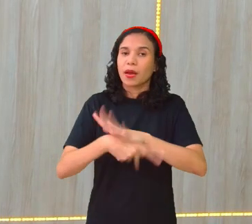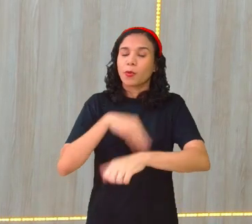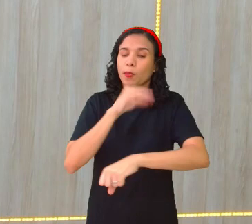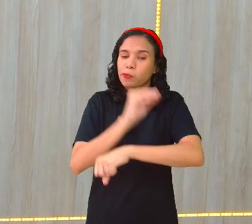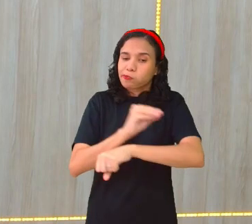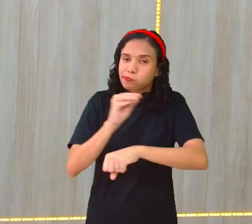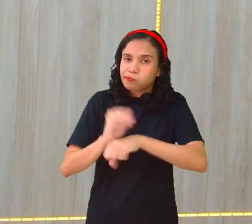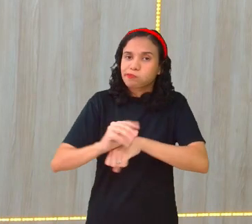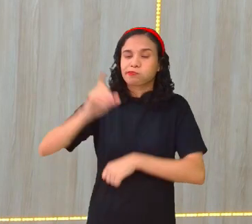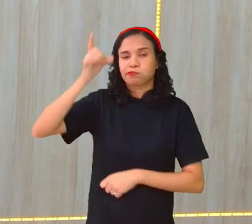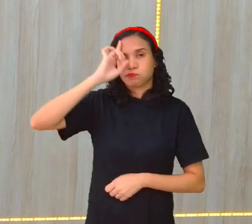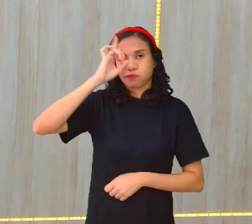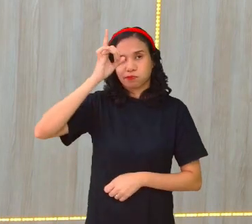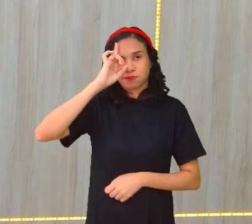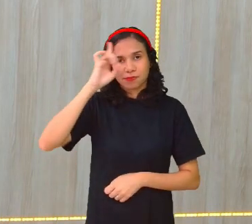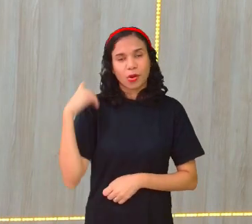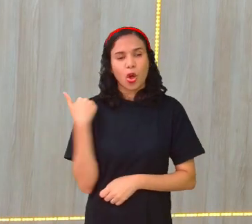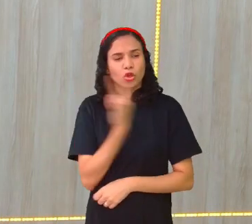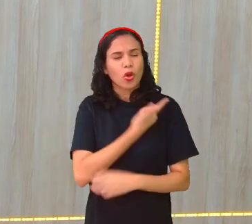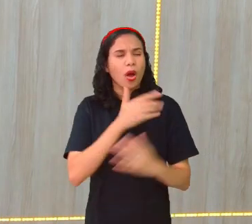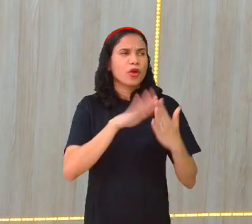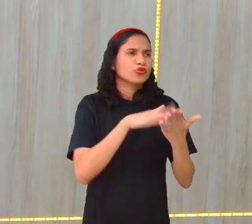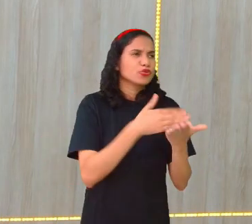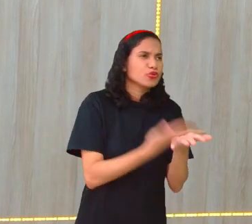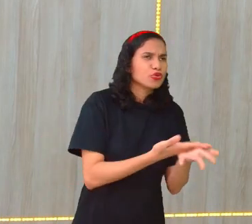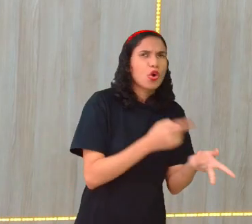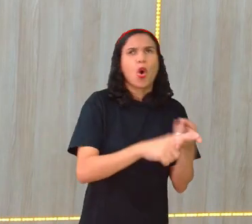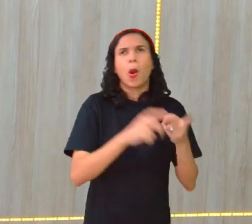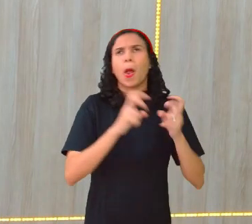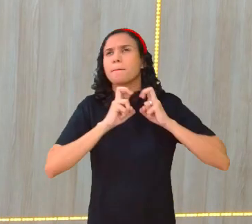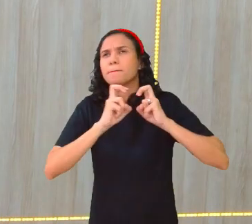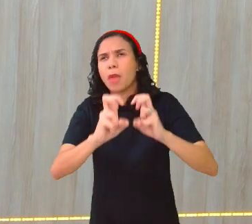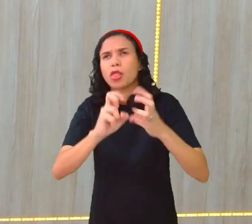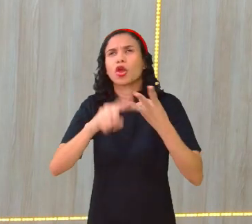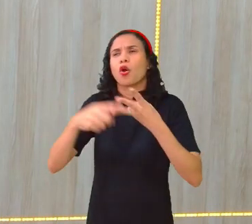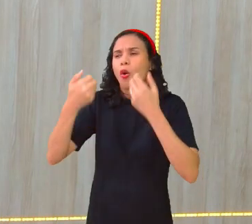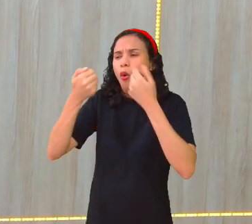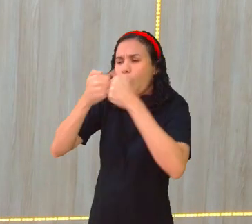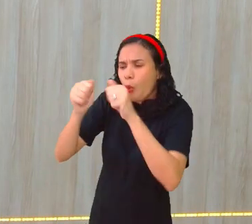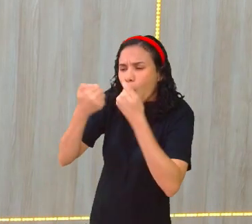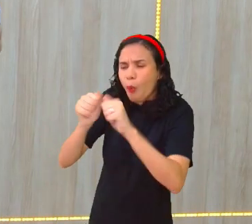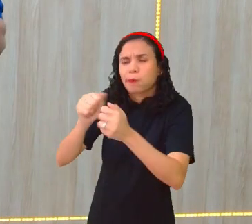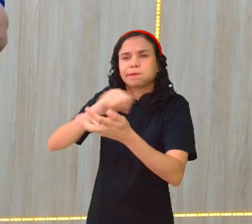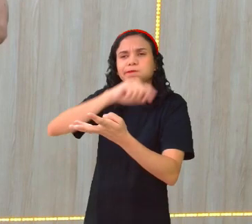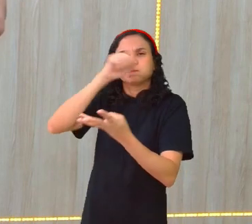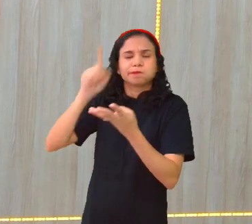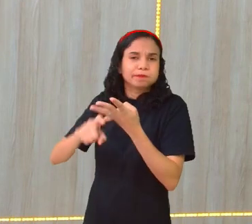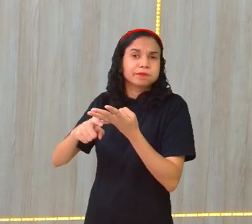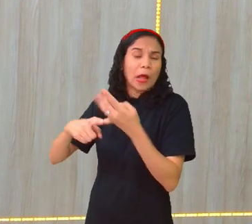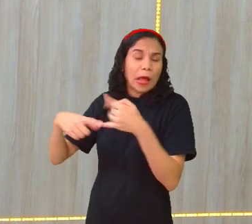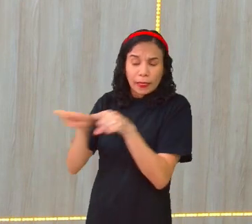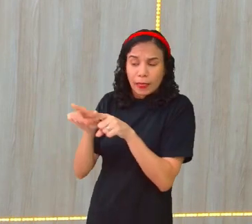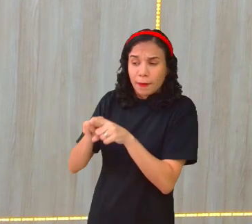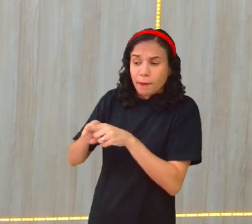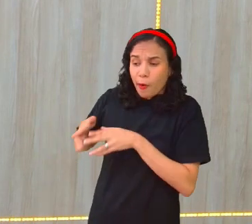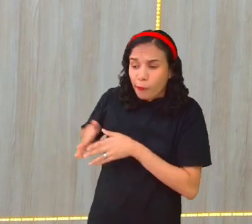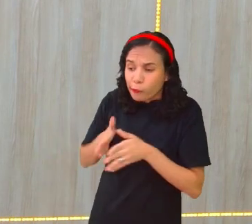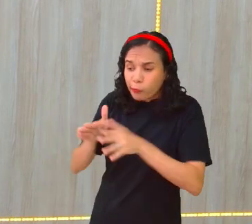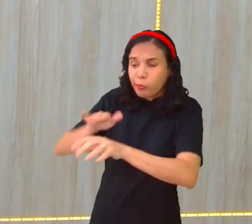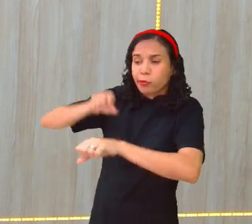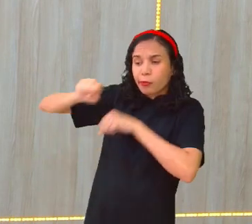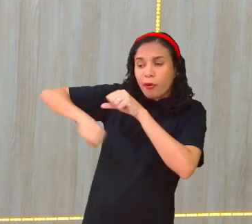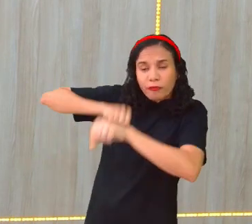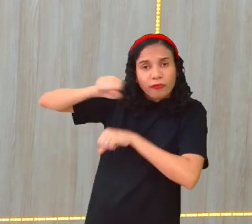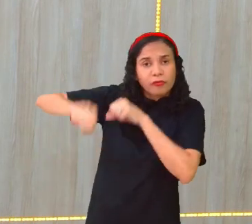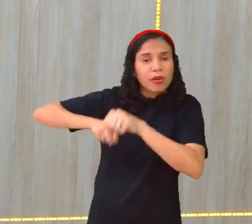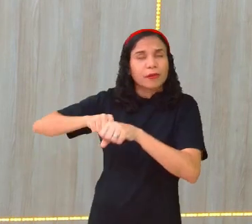cuidado diário. Nossa escola, o metrô, os ônibus que usufruímos, as ciclofaixas que